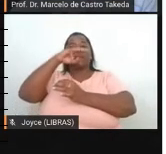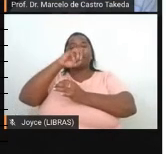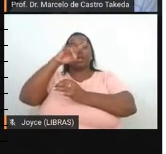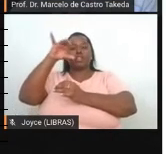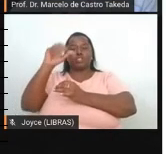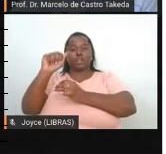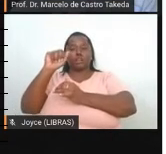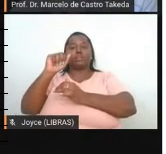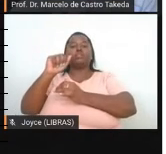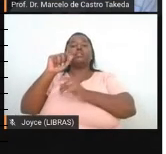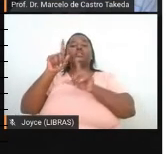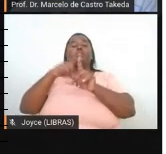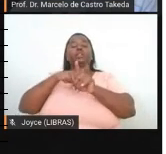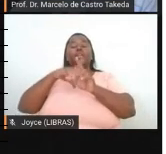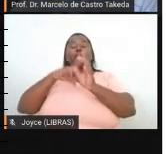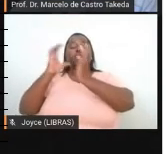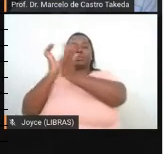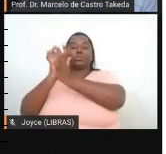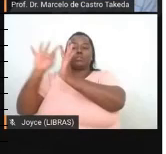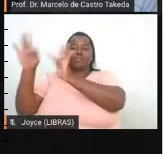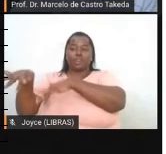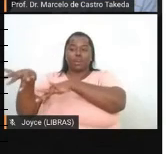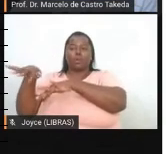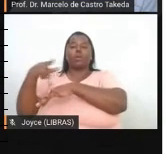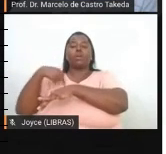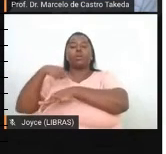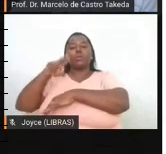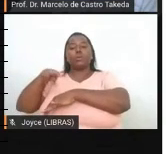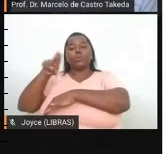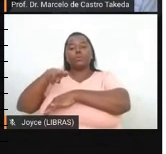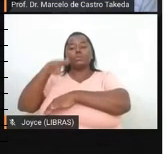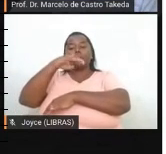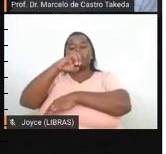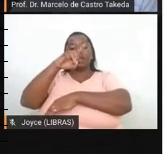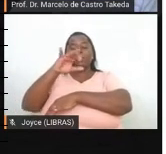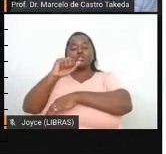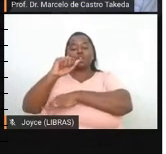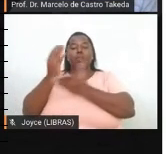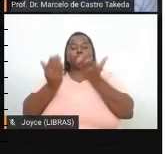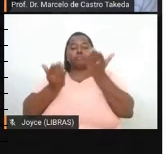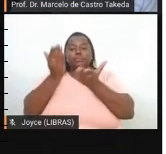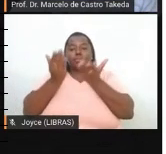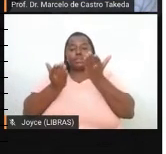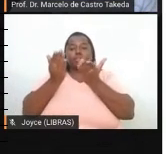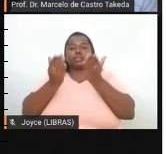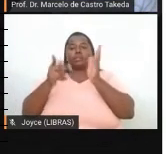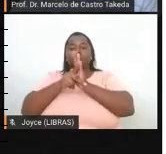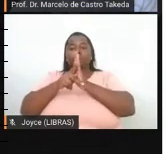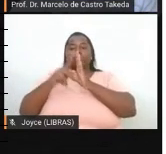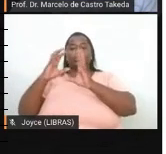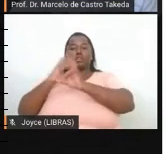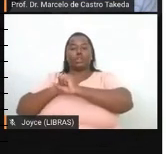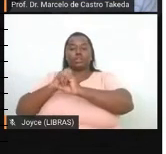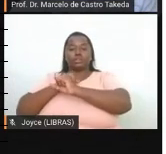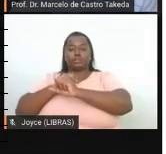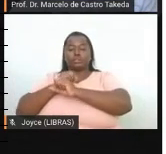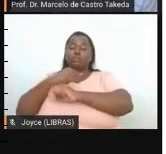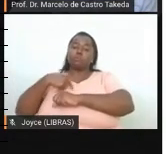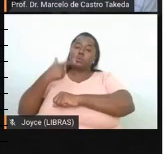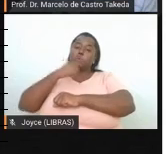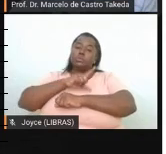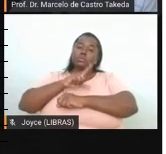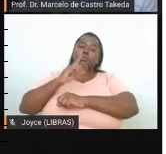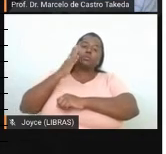E na categoria final, eu utilizo média ponderada das notas. Dessa forma, eu consigo estabelecer, por exemplo,